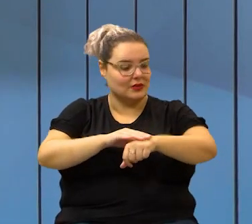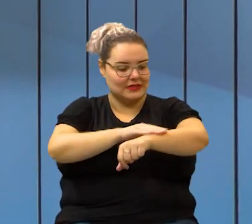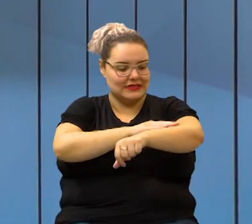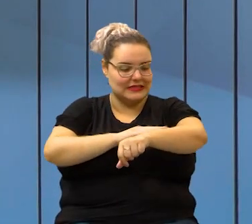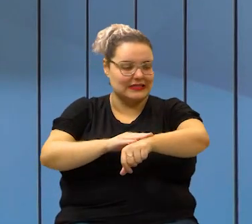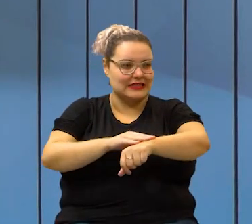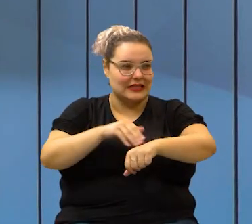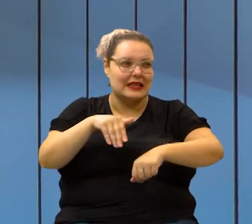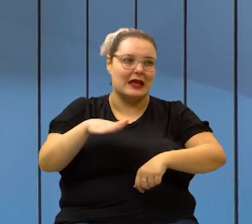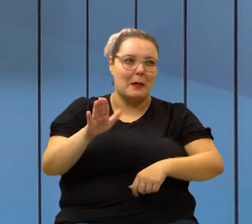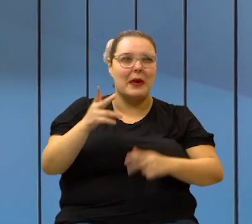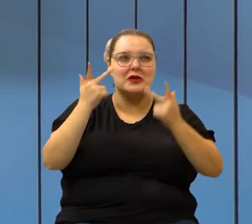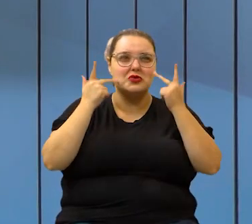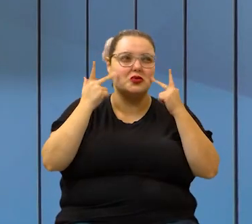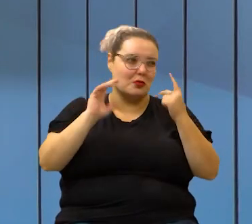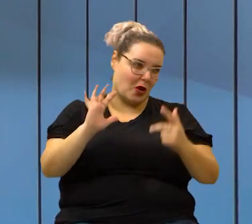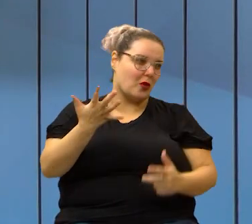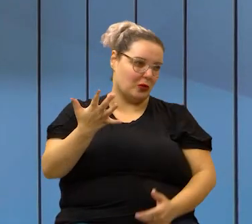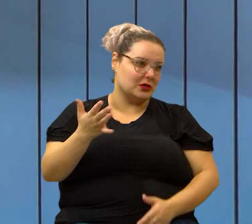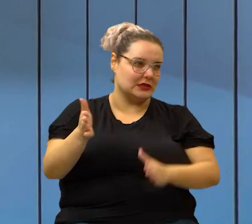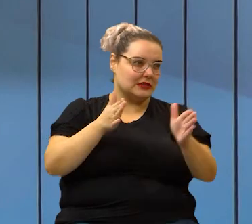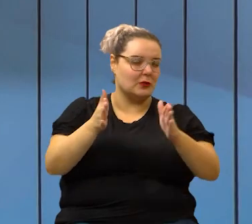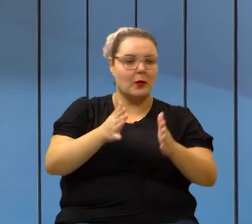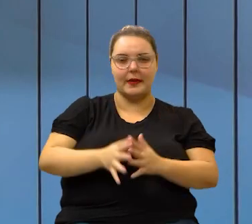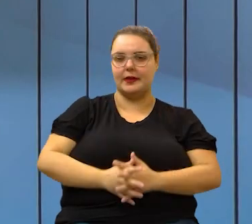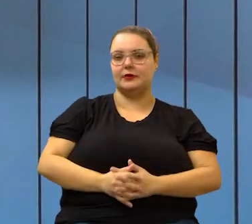de pele que é mais típica nesse período?